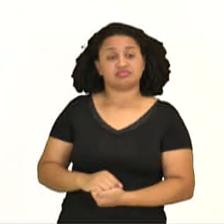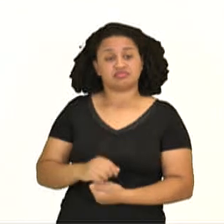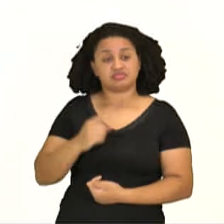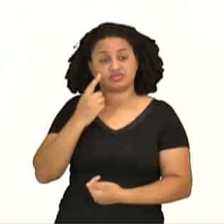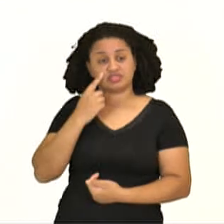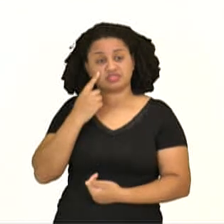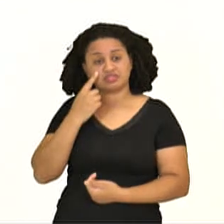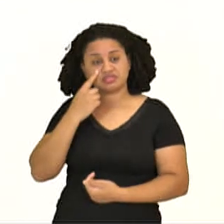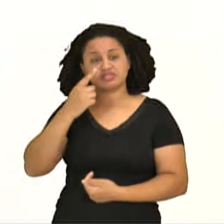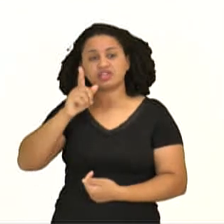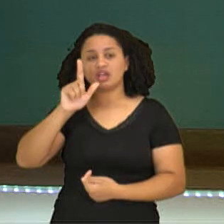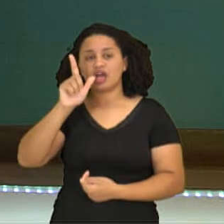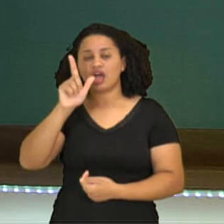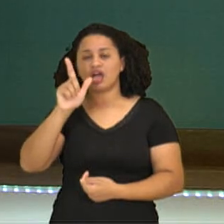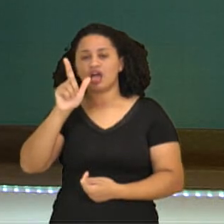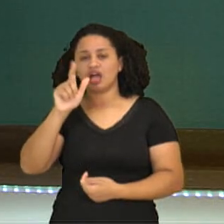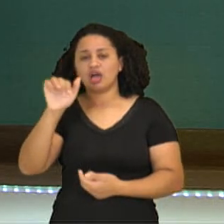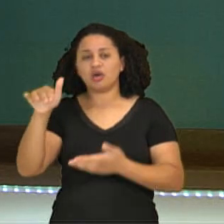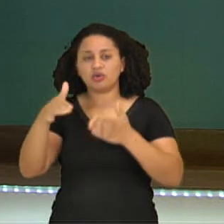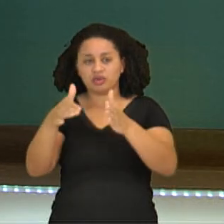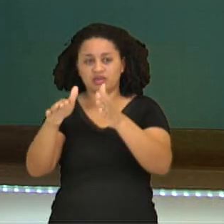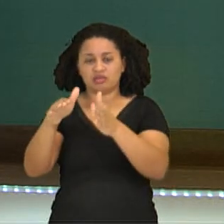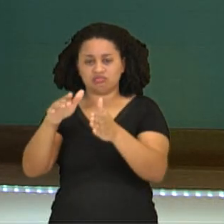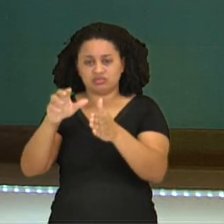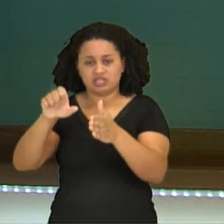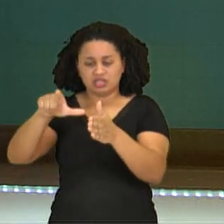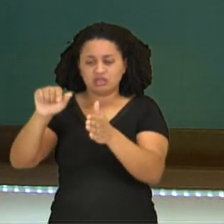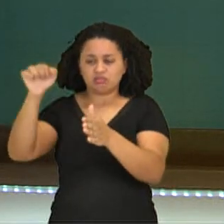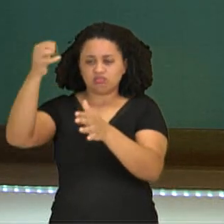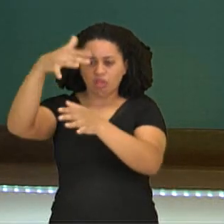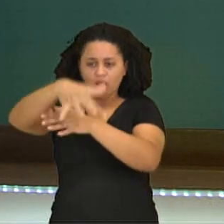sexta catarata do rio Nilo. Do lado,